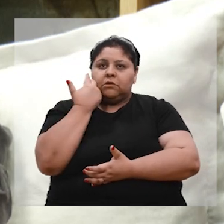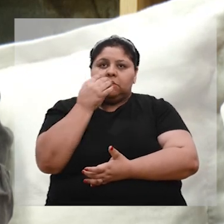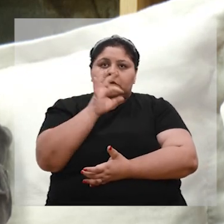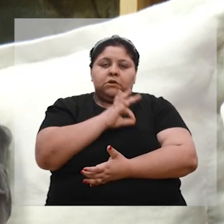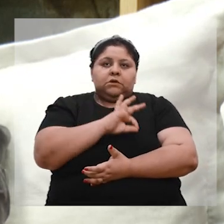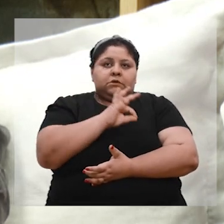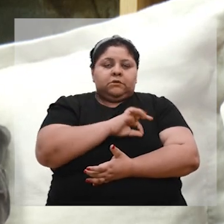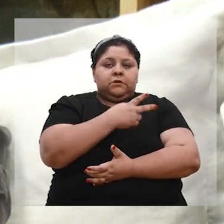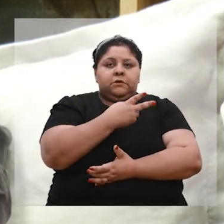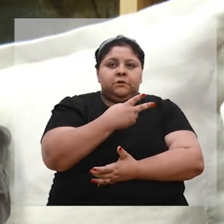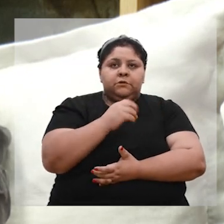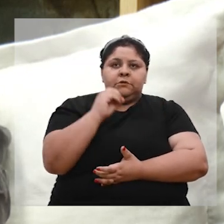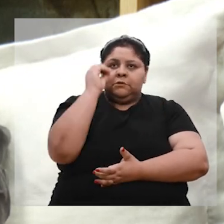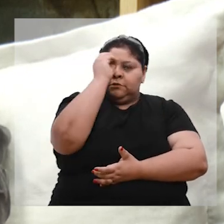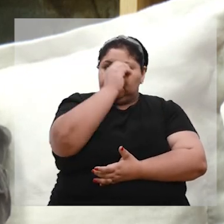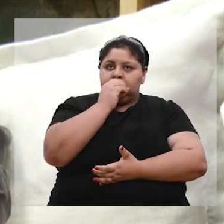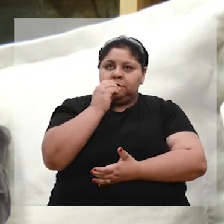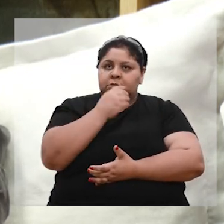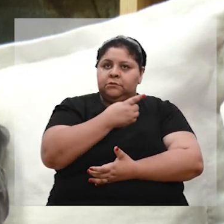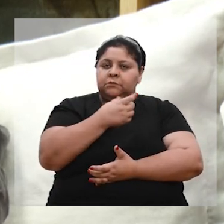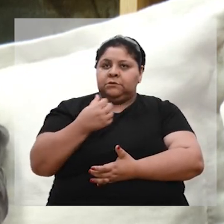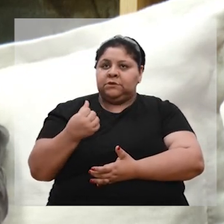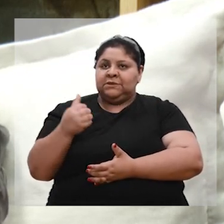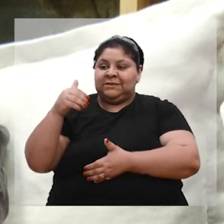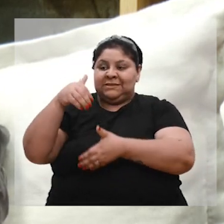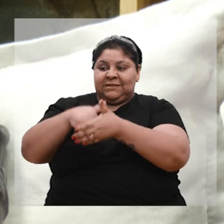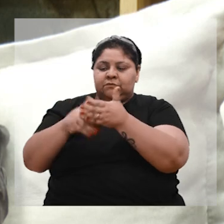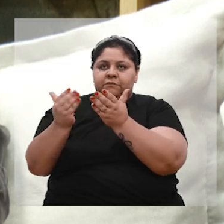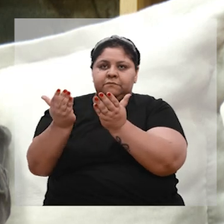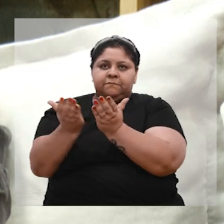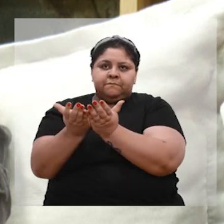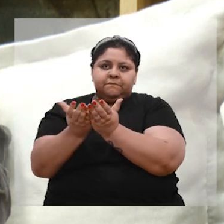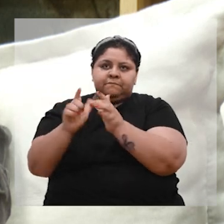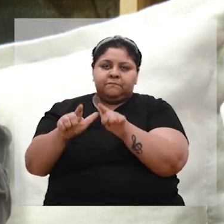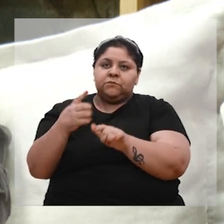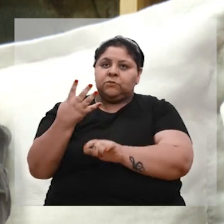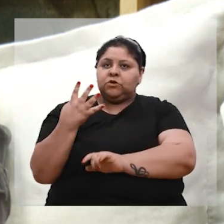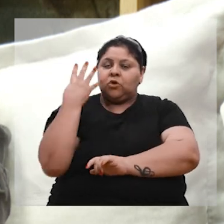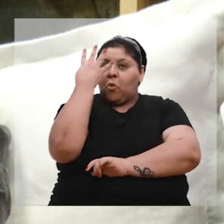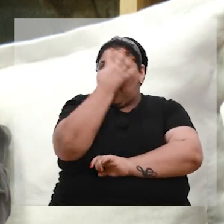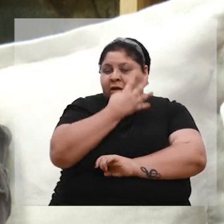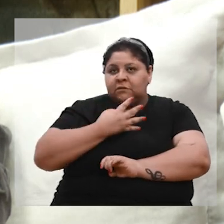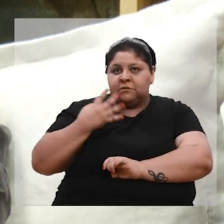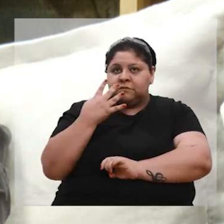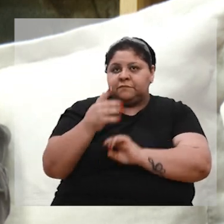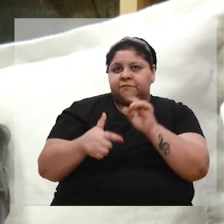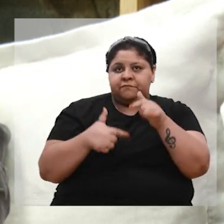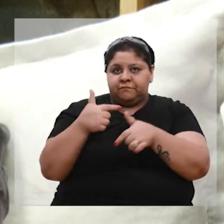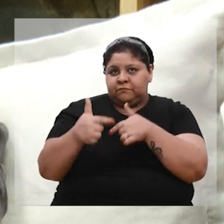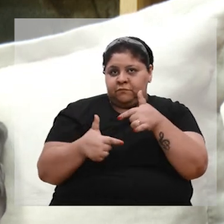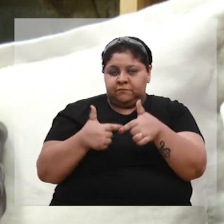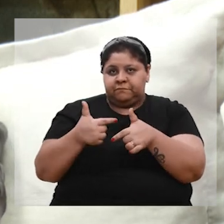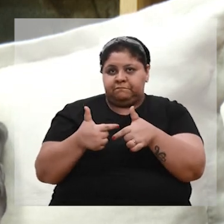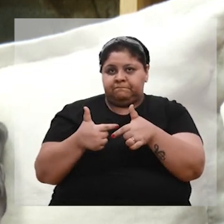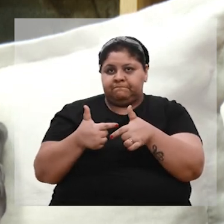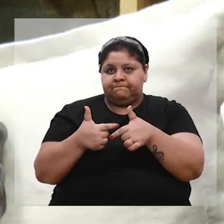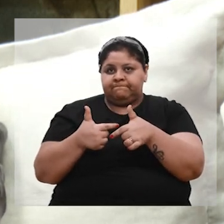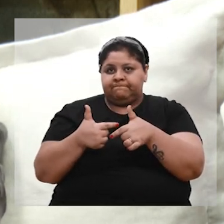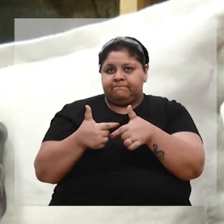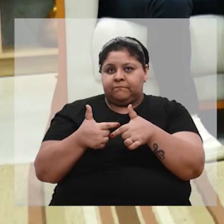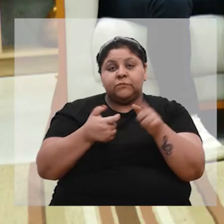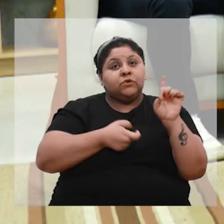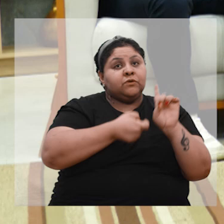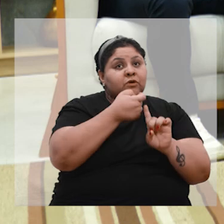são remunerados por 20 horas e são 16 de sala de aula. 4 horas é de trabalho... 4 horas por